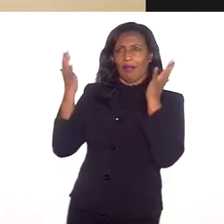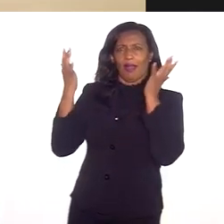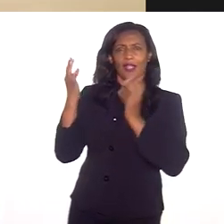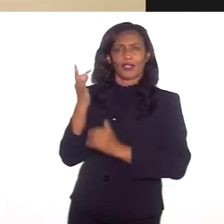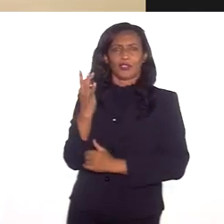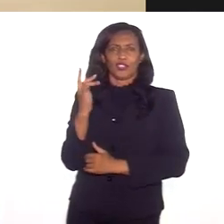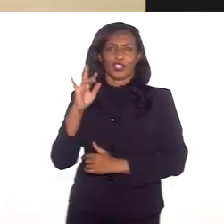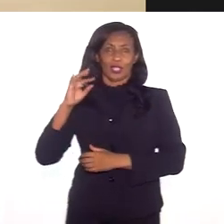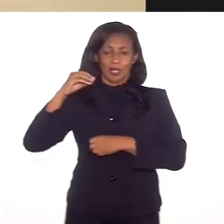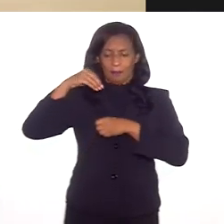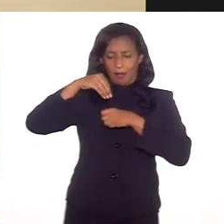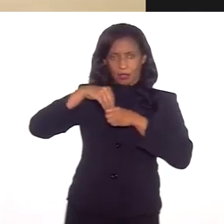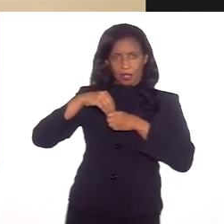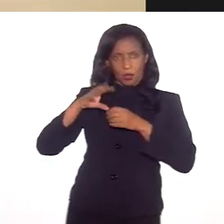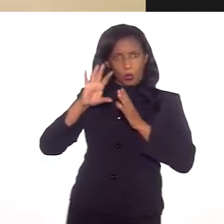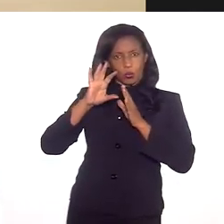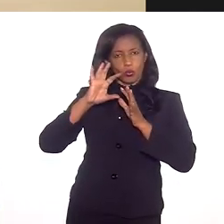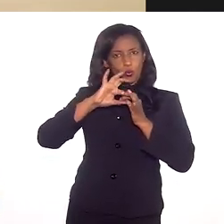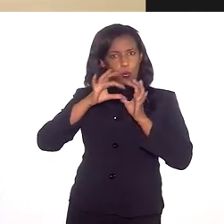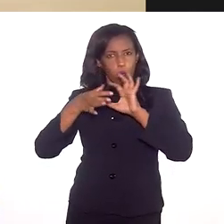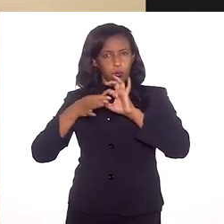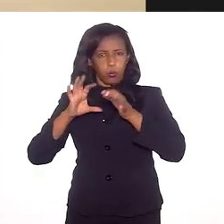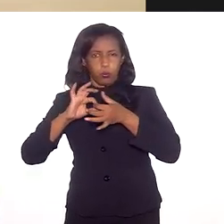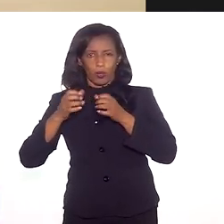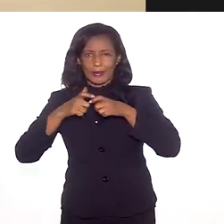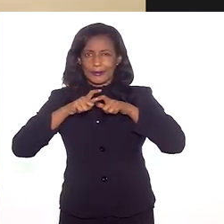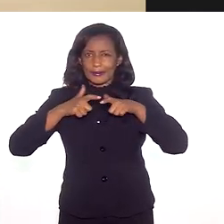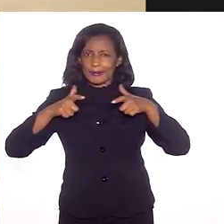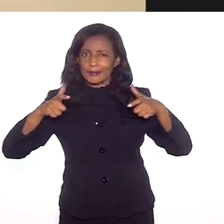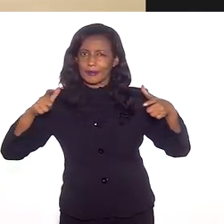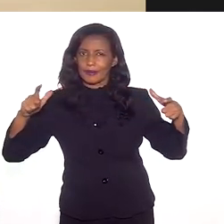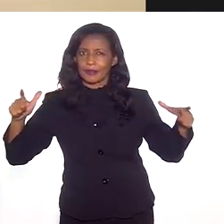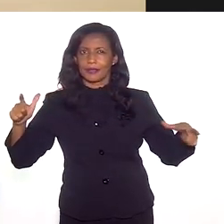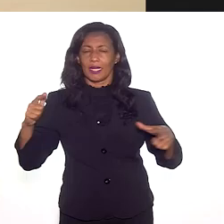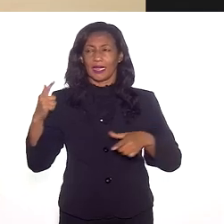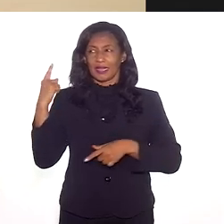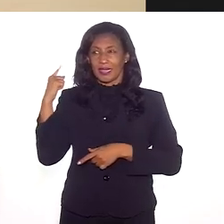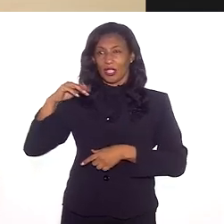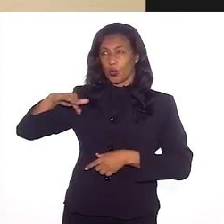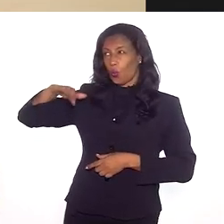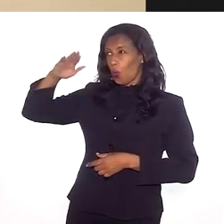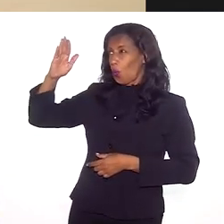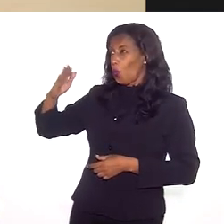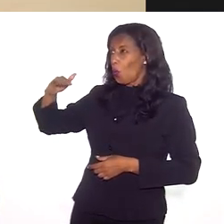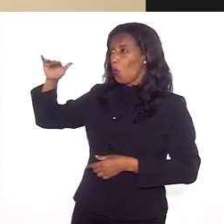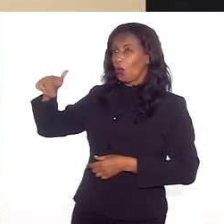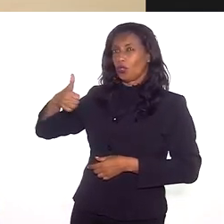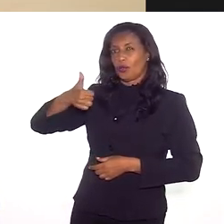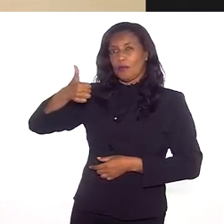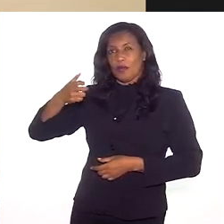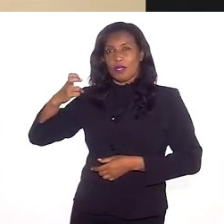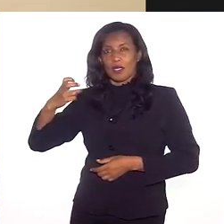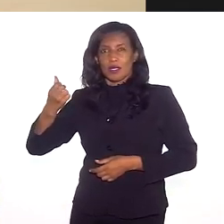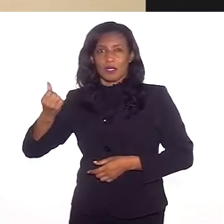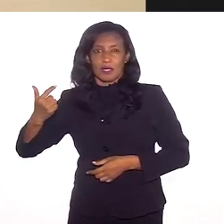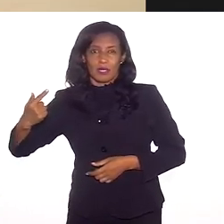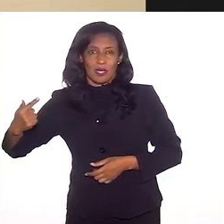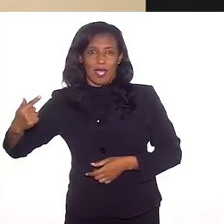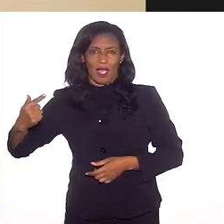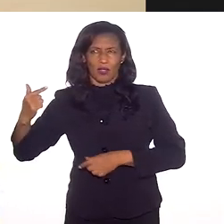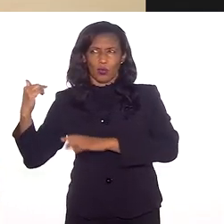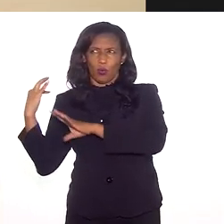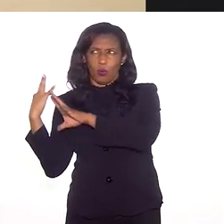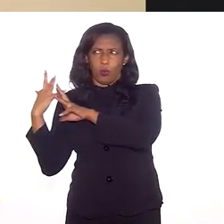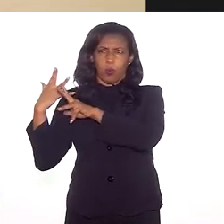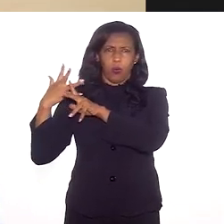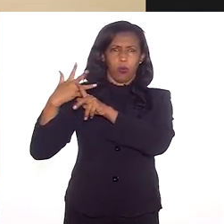Tiradentes, mas dentro de uma linha de contexto muito mais ampla, desde o Morro do Castelo, desde 1567,